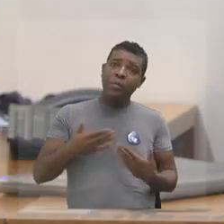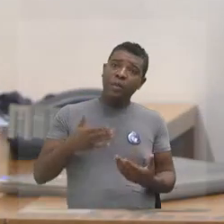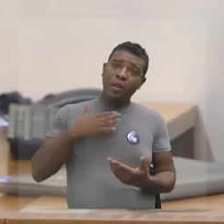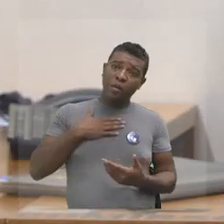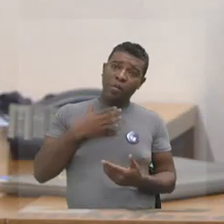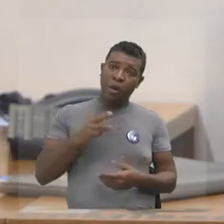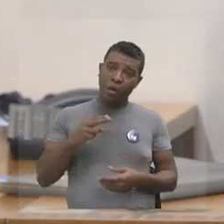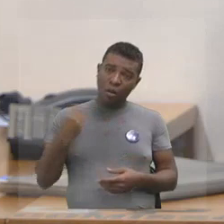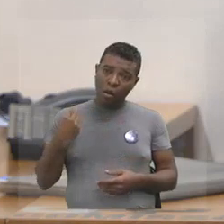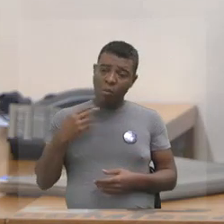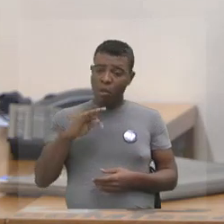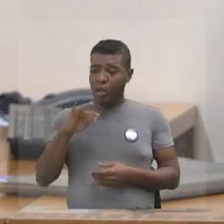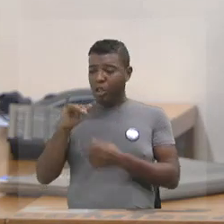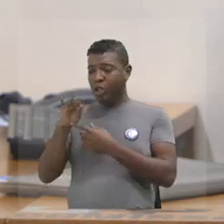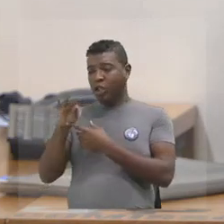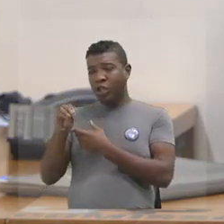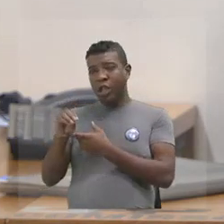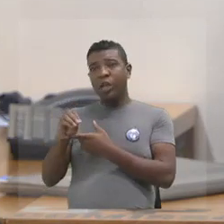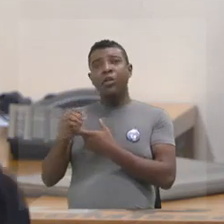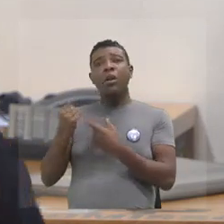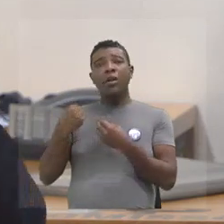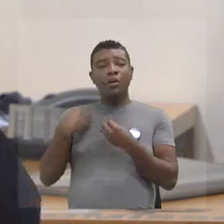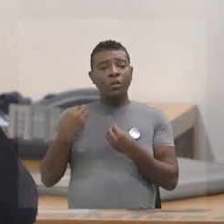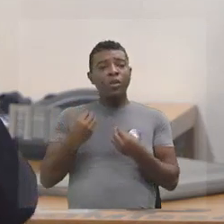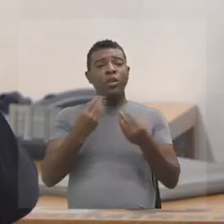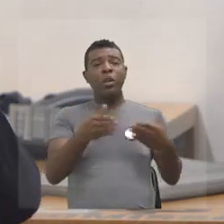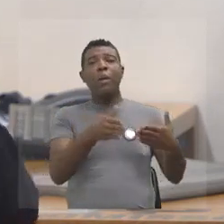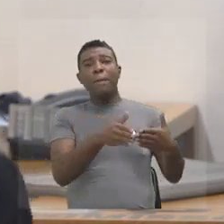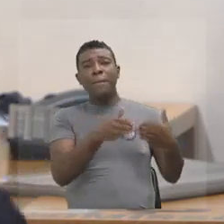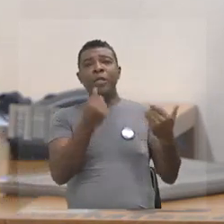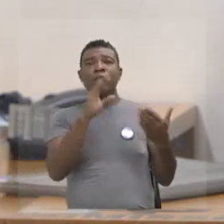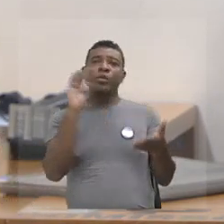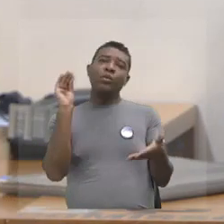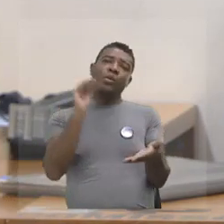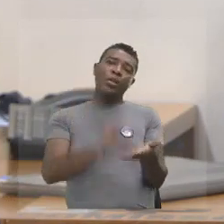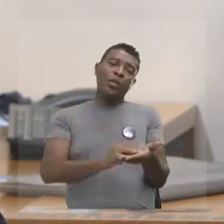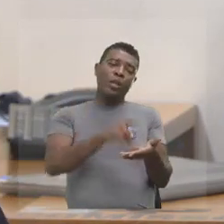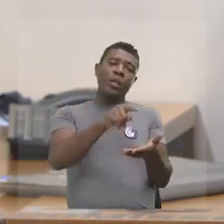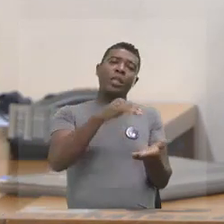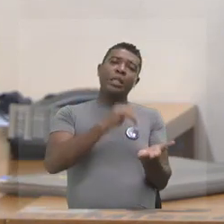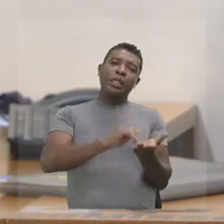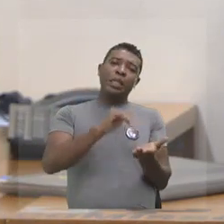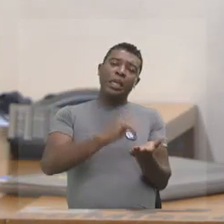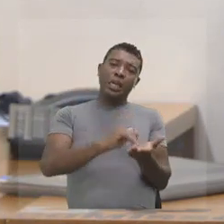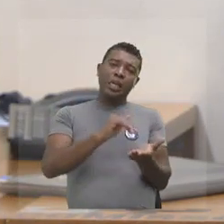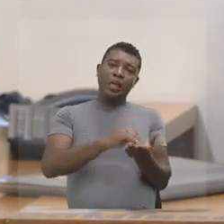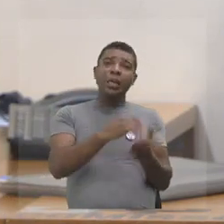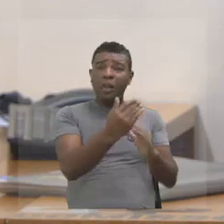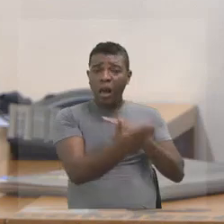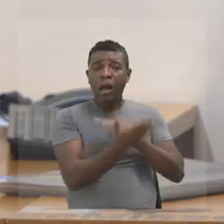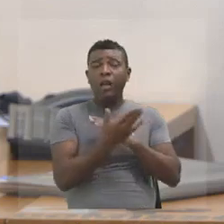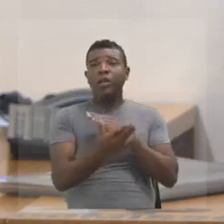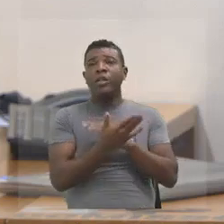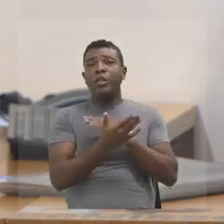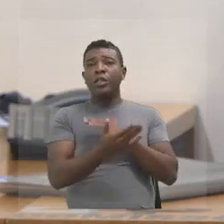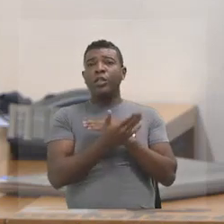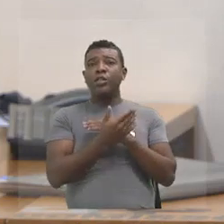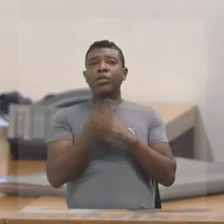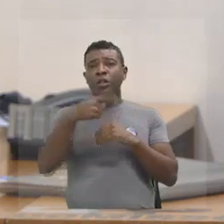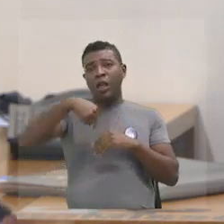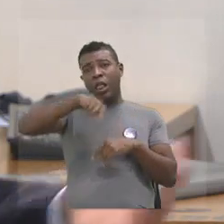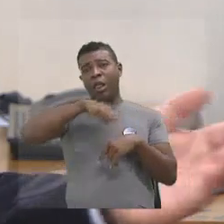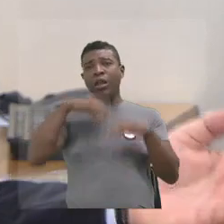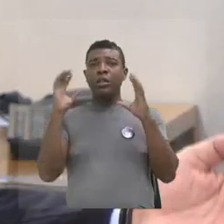é tô fazer as pedidas e deixar esse pedido registrado aqui a secretaria para que nos ajude a resolver essa questão